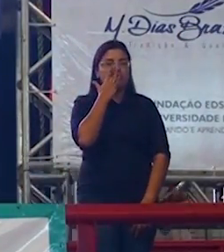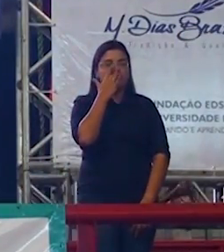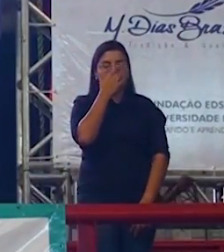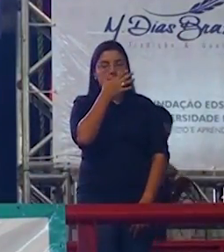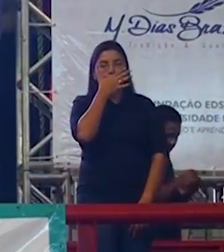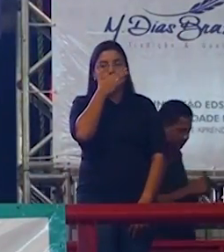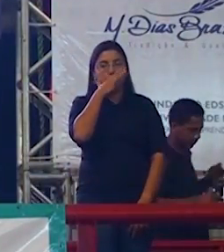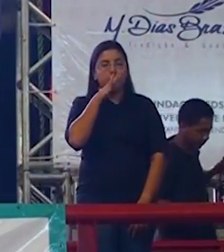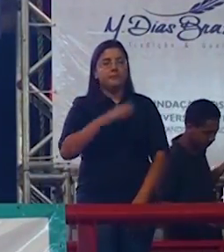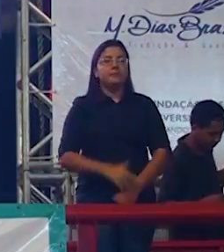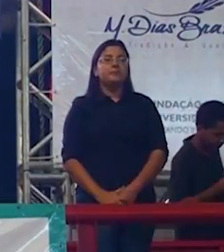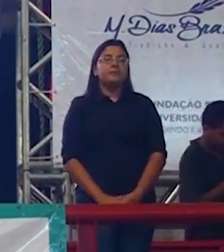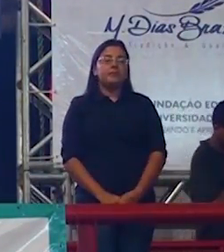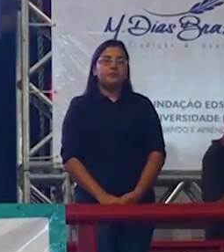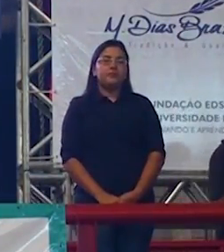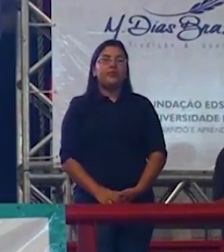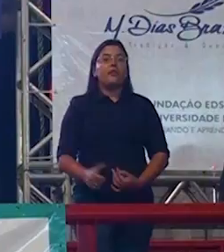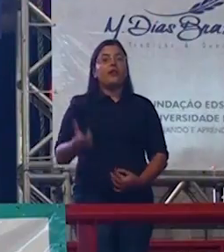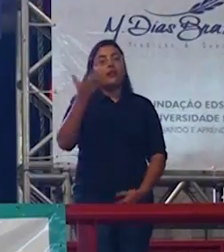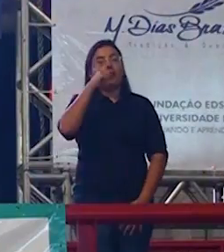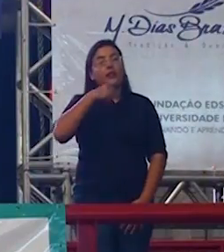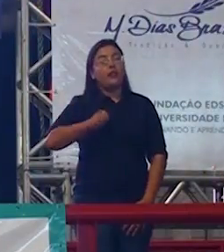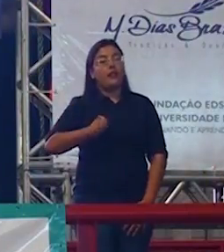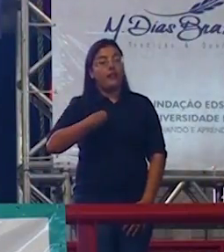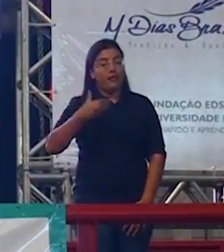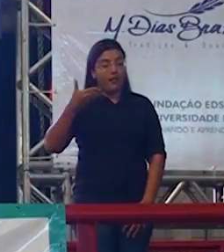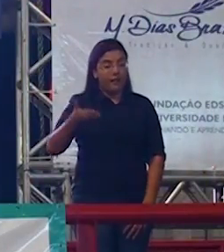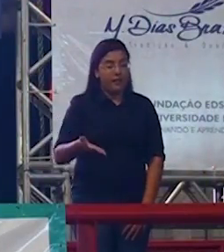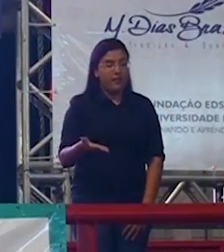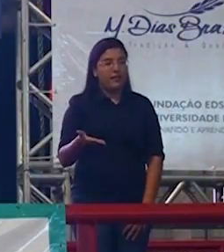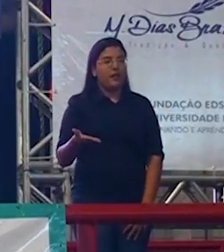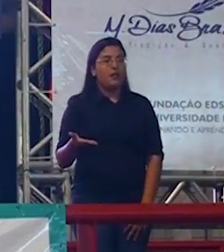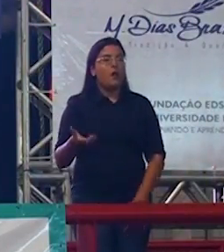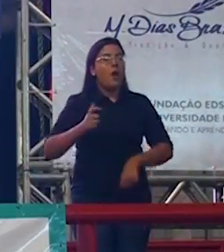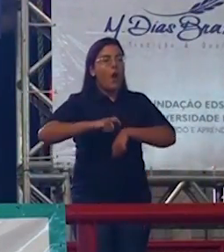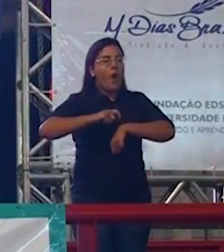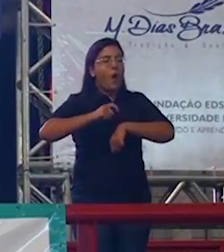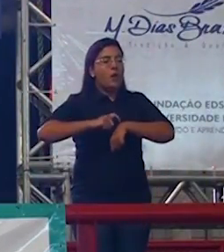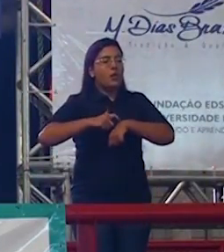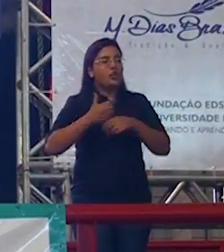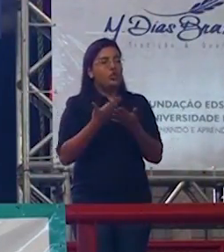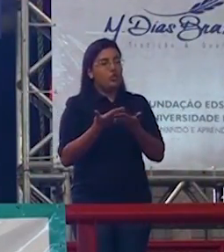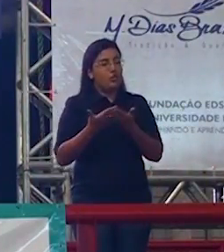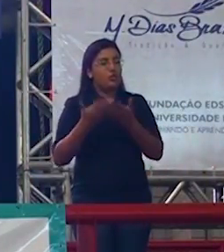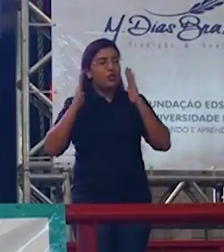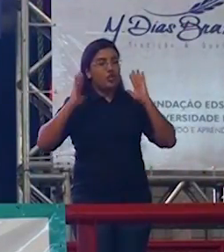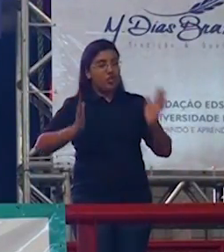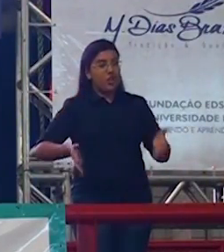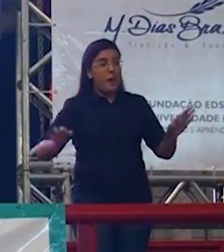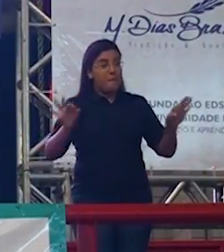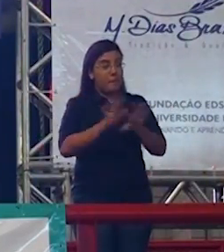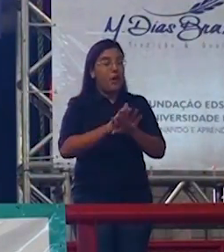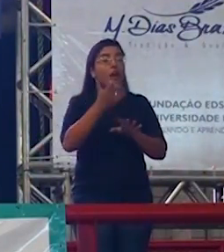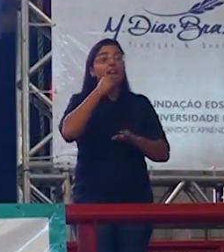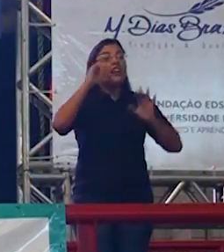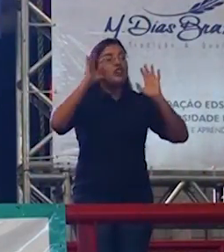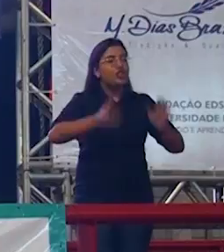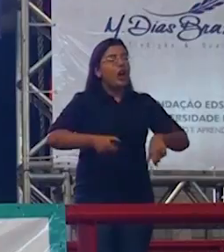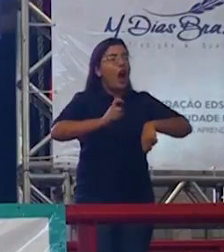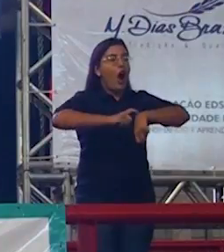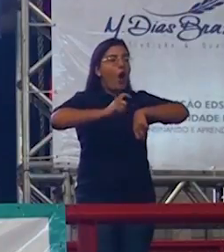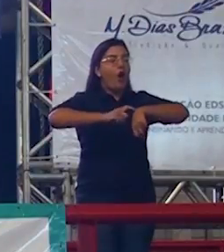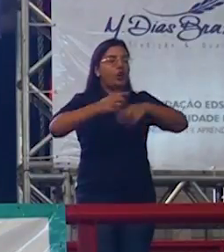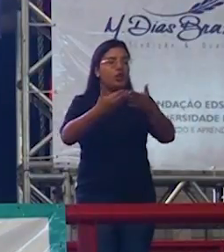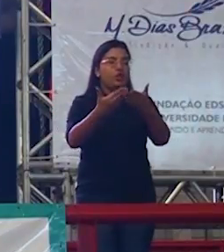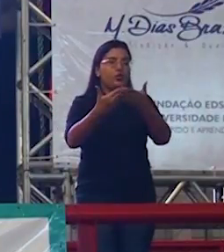Quem aqui tem um horário de estudos e já está colocando em prática, levanta a mão. Só quem já tem